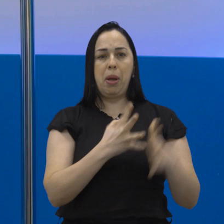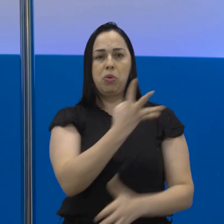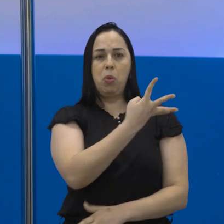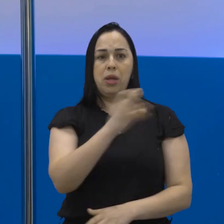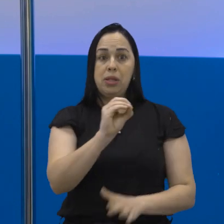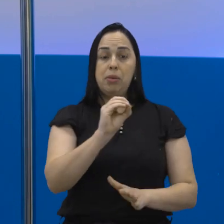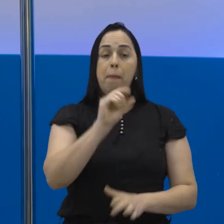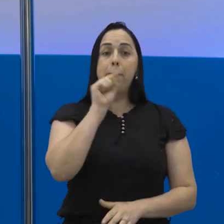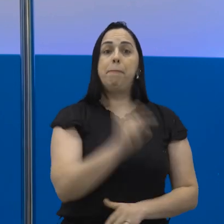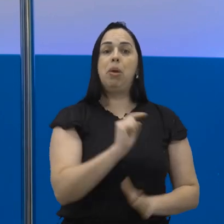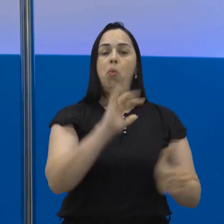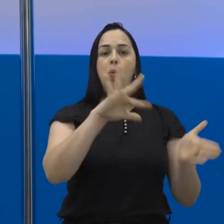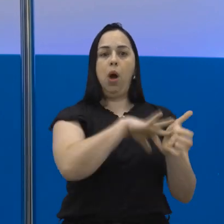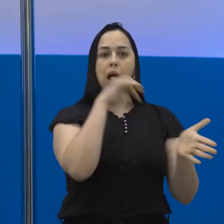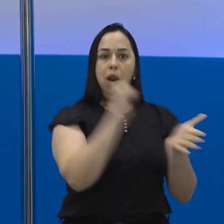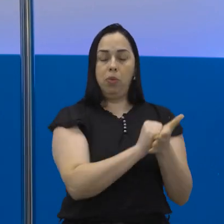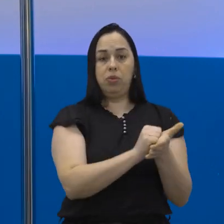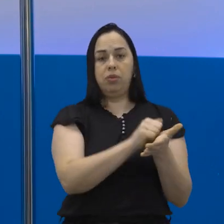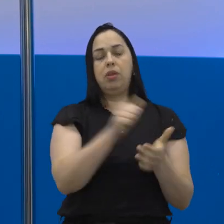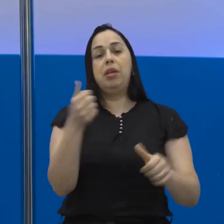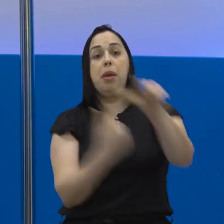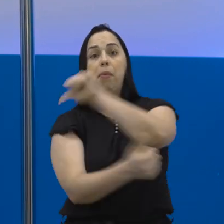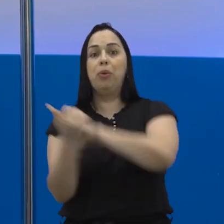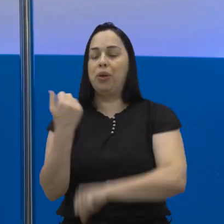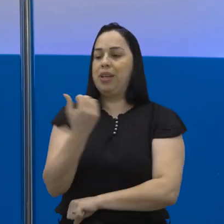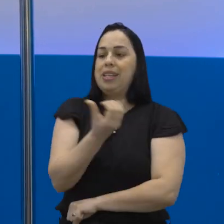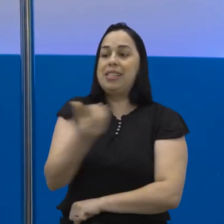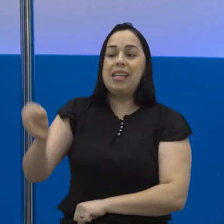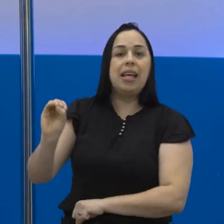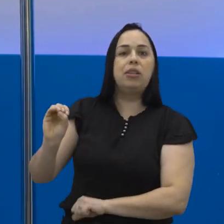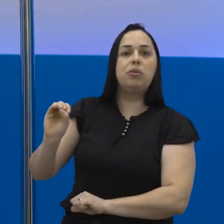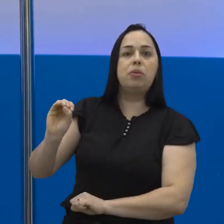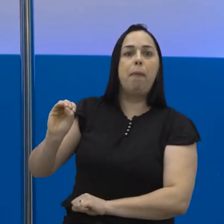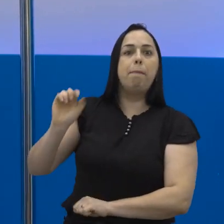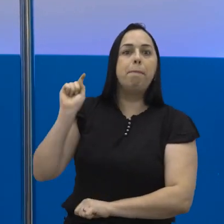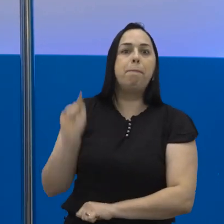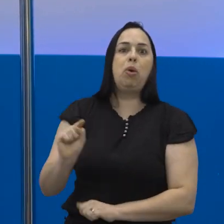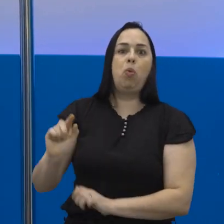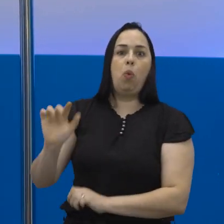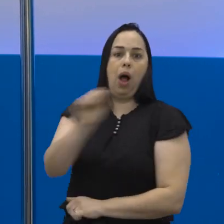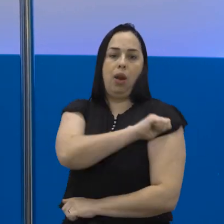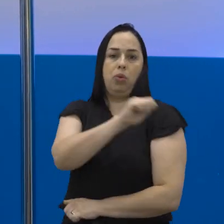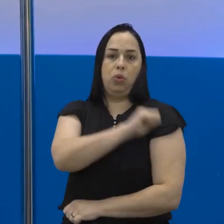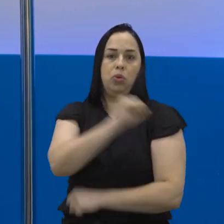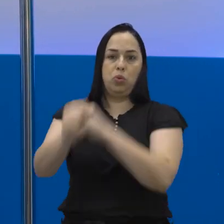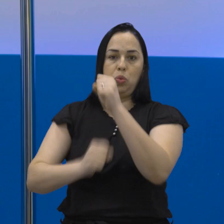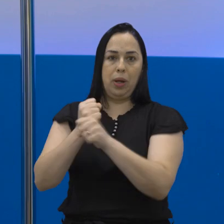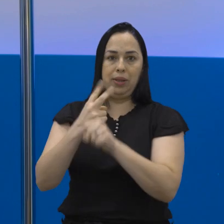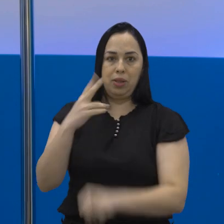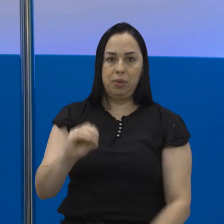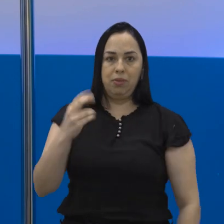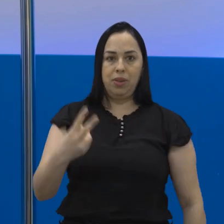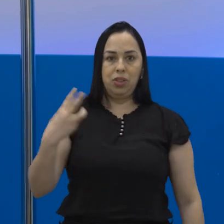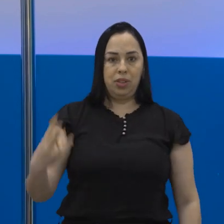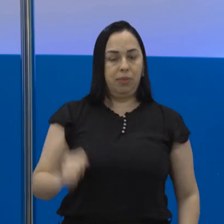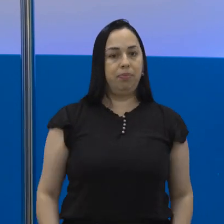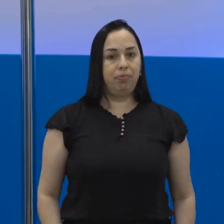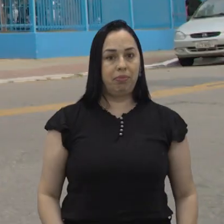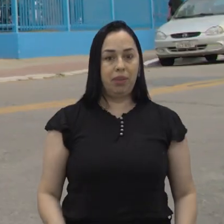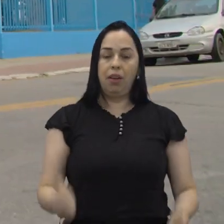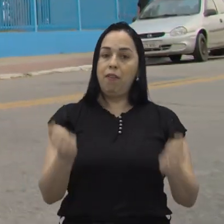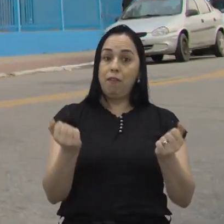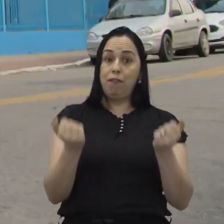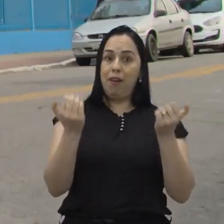2022, eram cerca de 400 mil alunos, número que saltou para 600 mil em